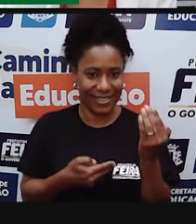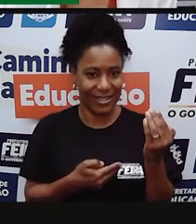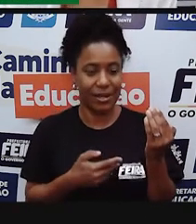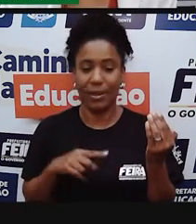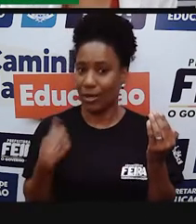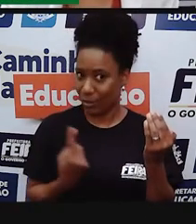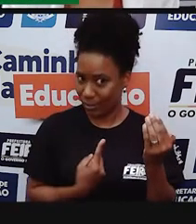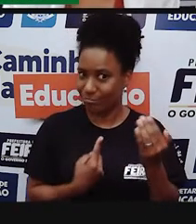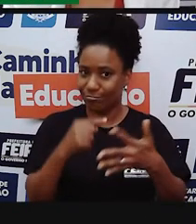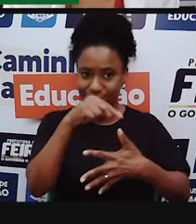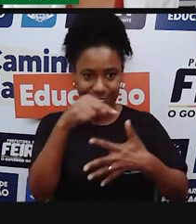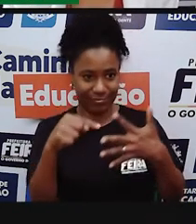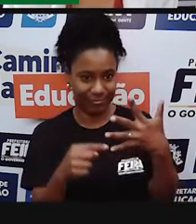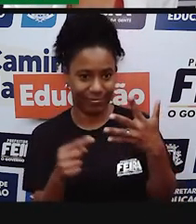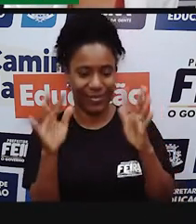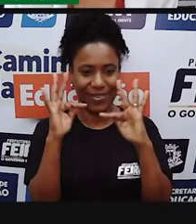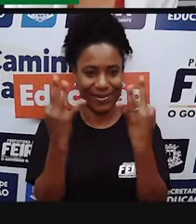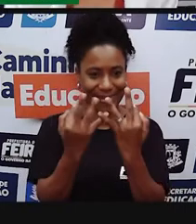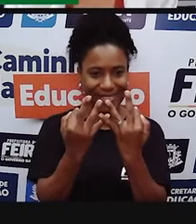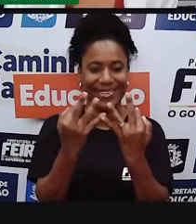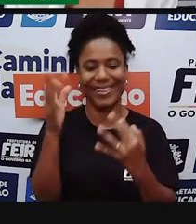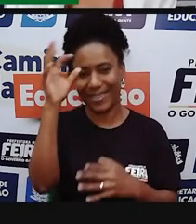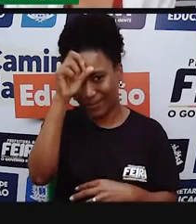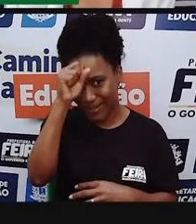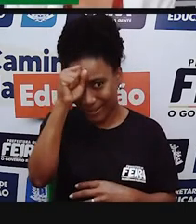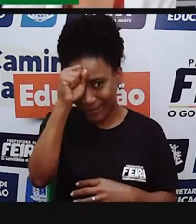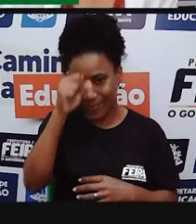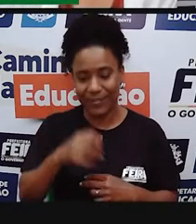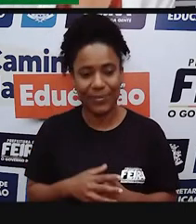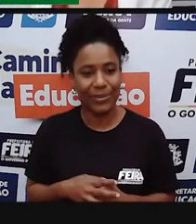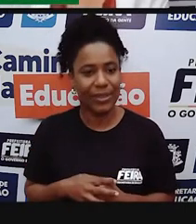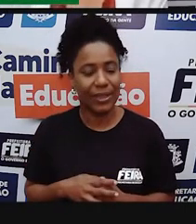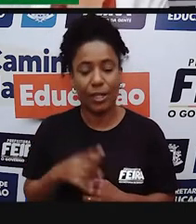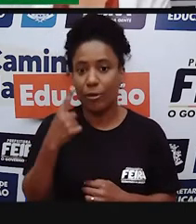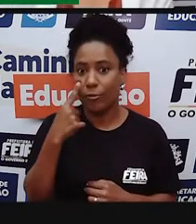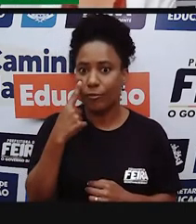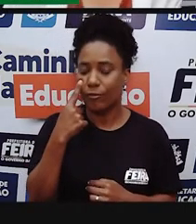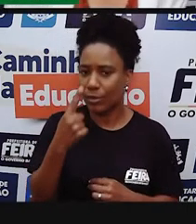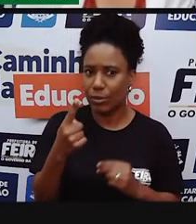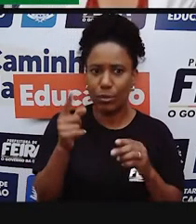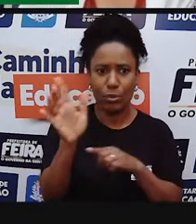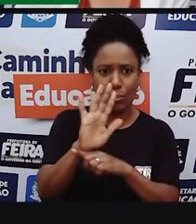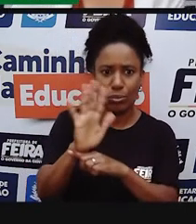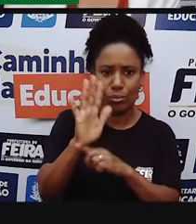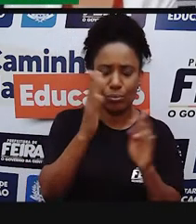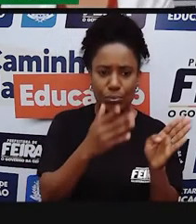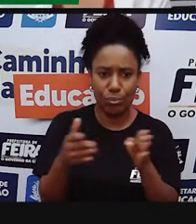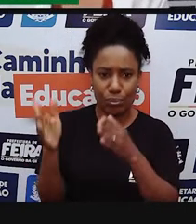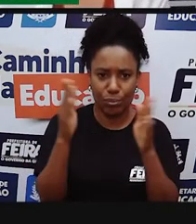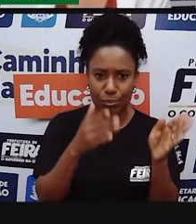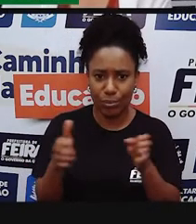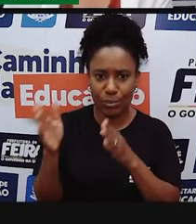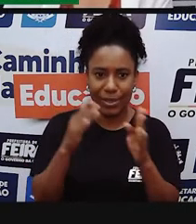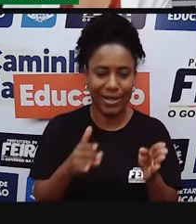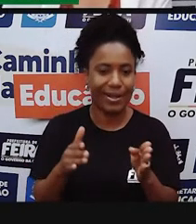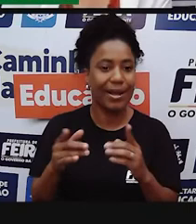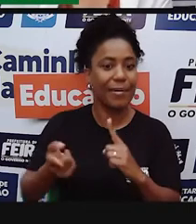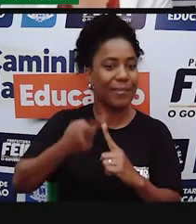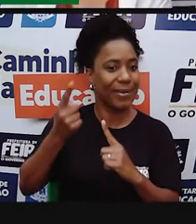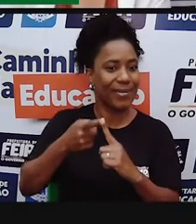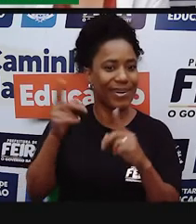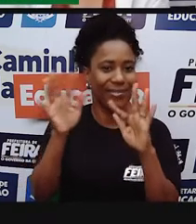sobre o tema vocês devem ter observado no vidão que a primeira família que foi